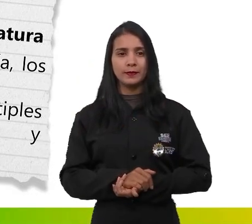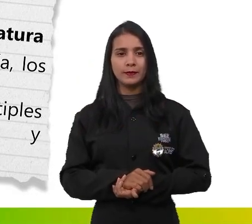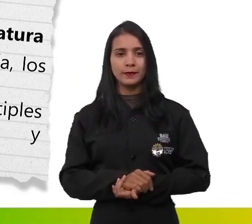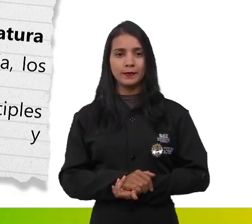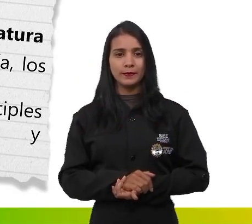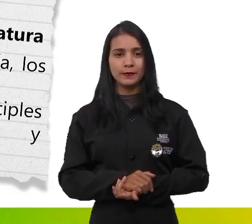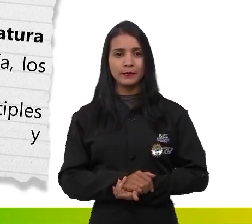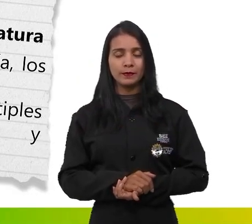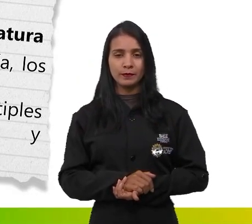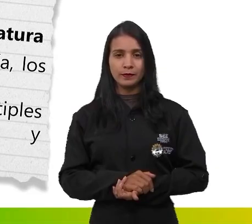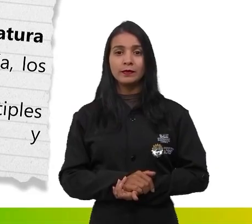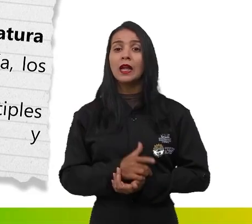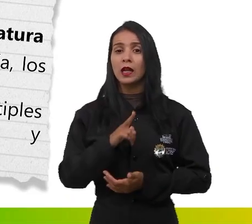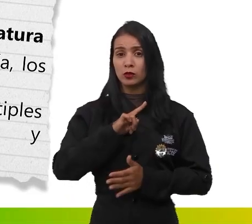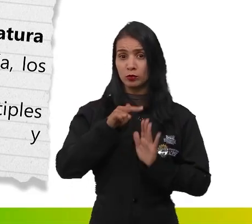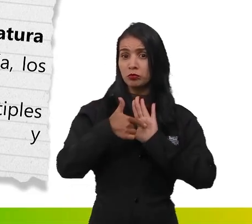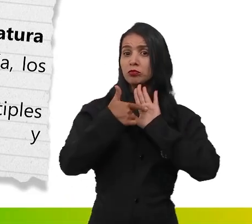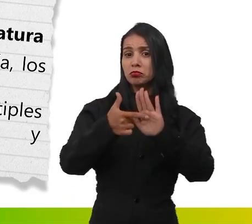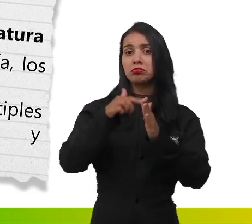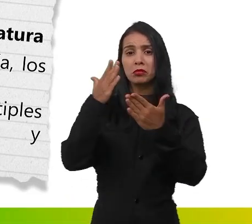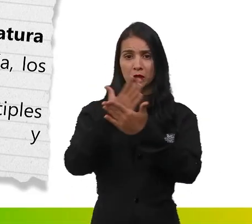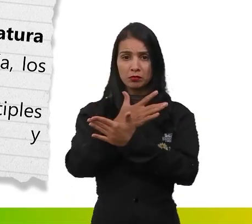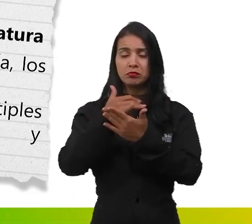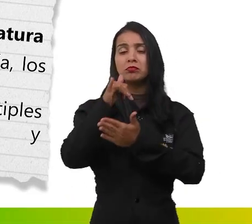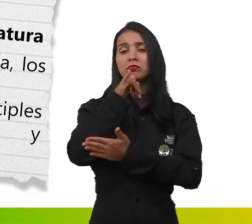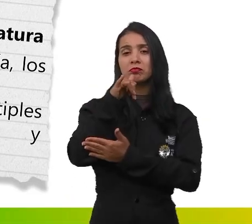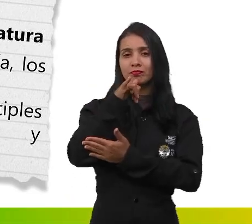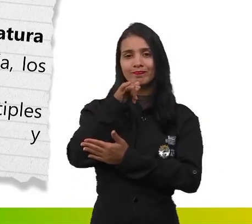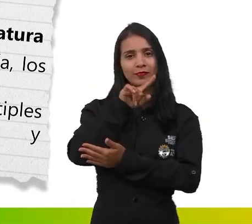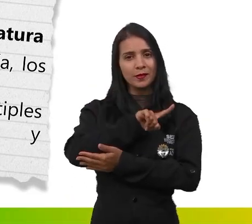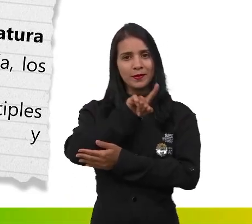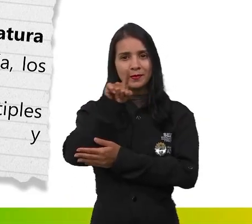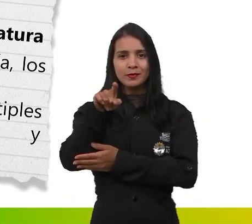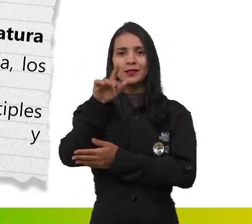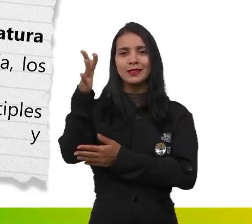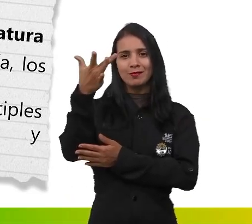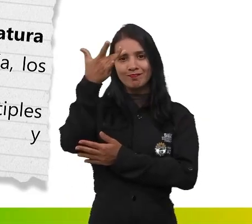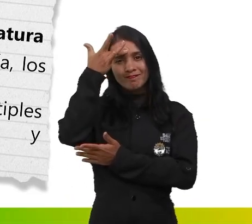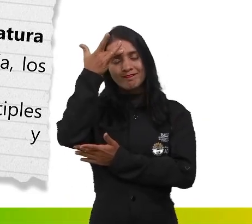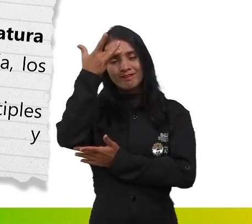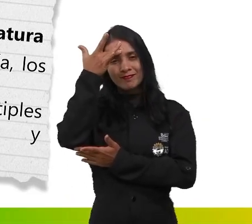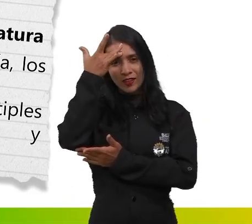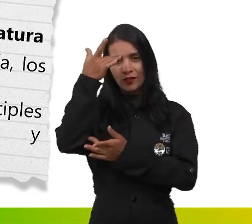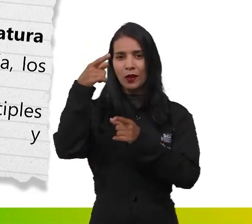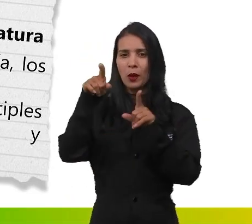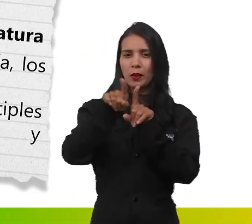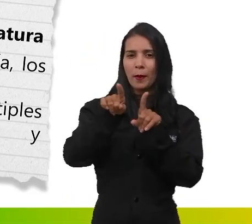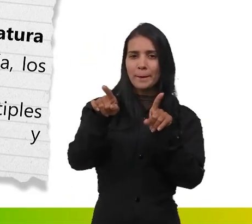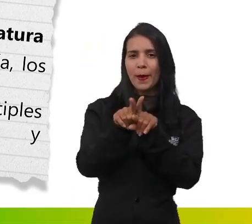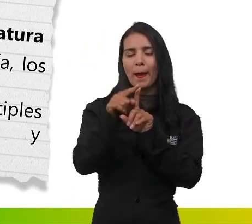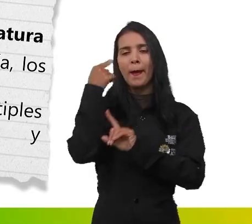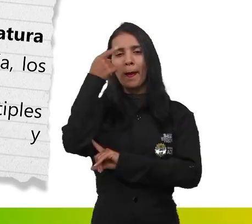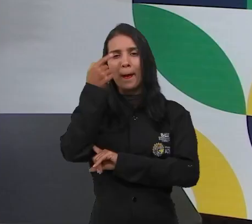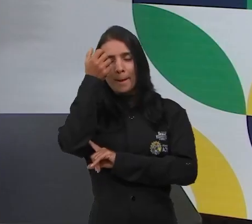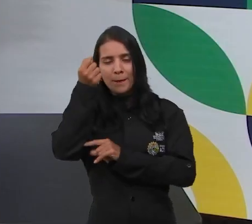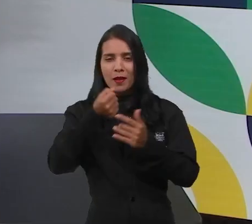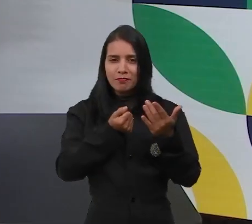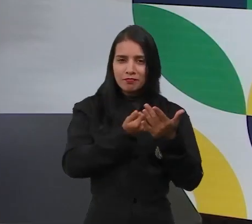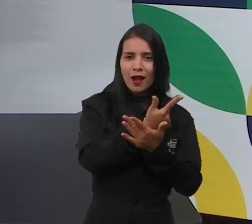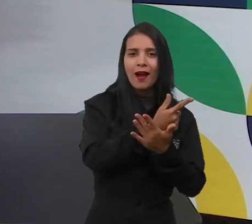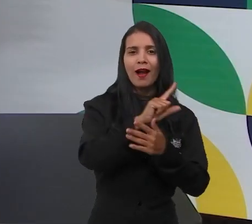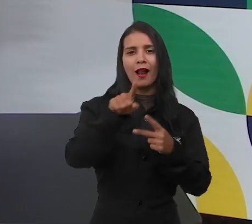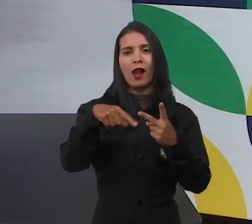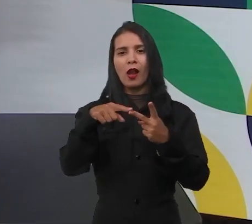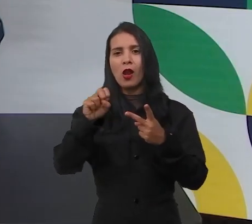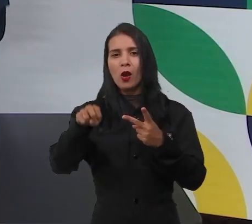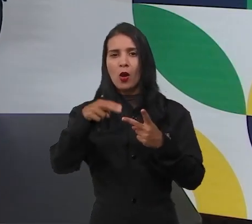Aí trouxemos vários exemplos também, como cortar o nojo de la cara, tener hambre para comer